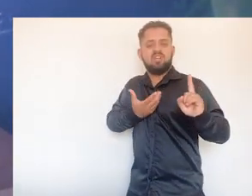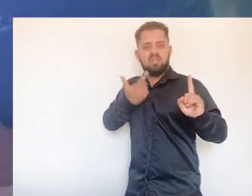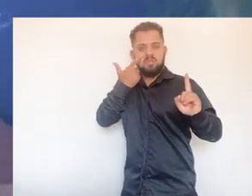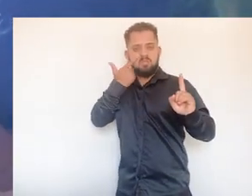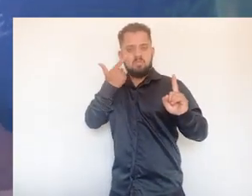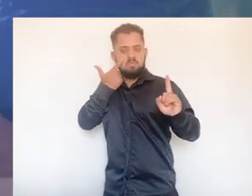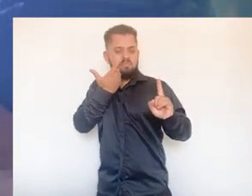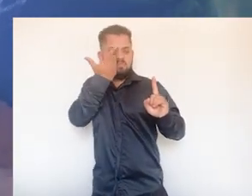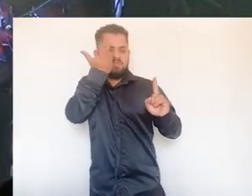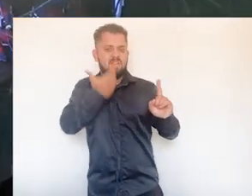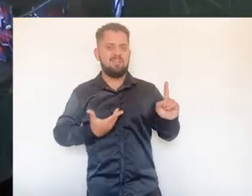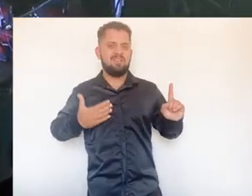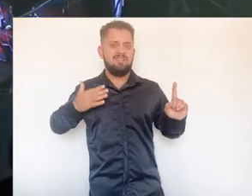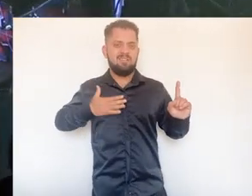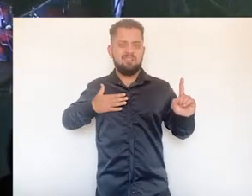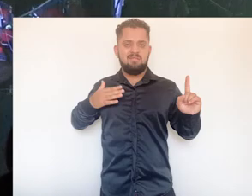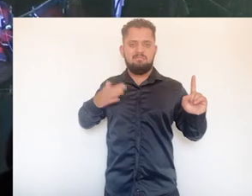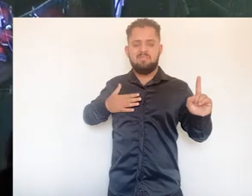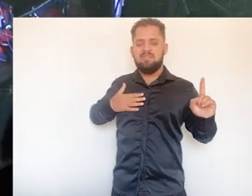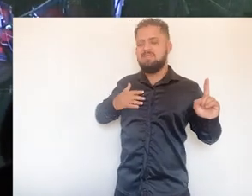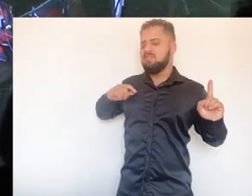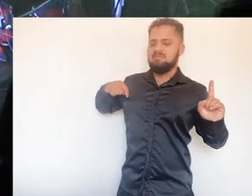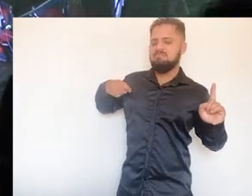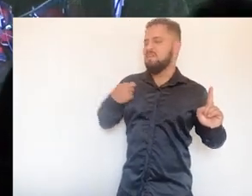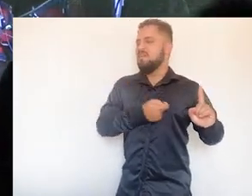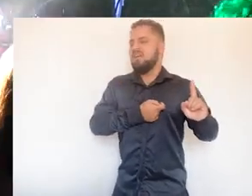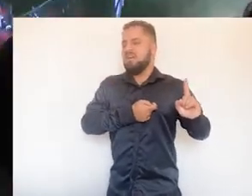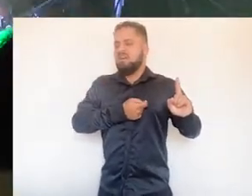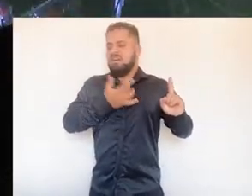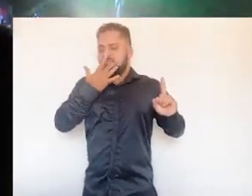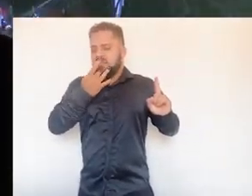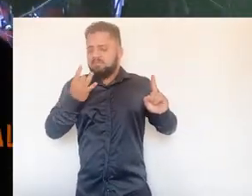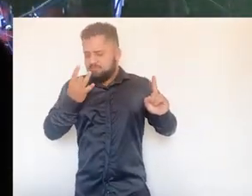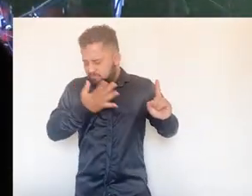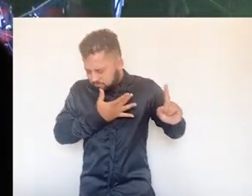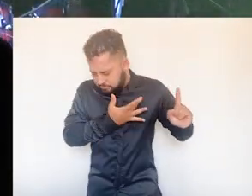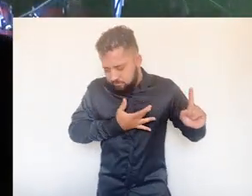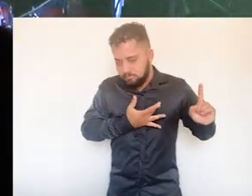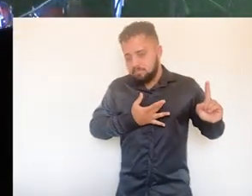você minha demora.